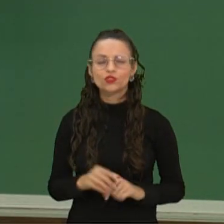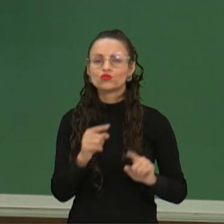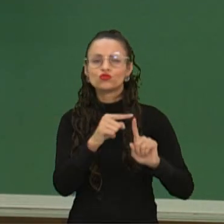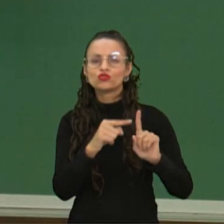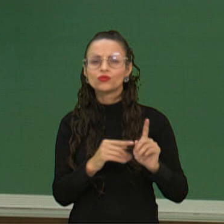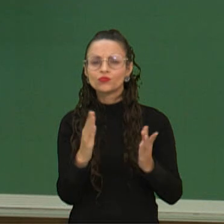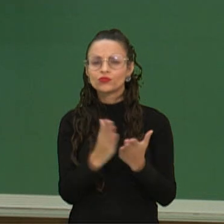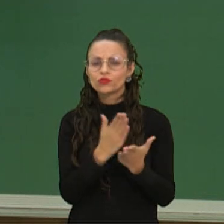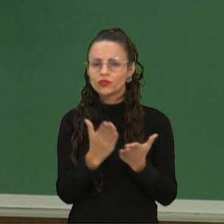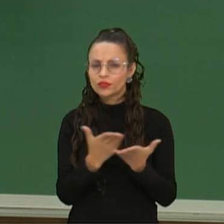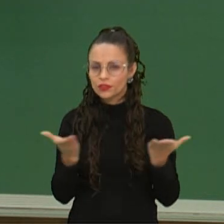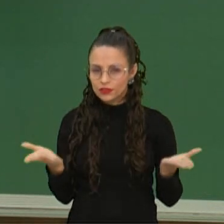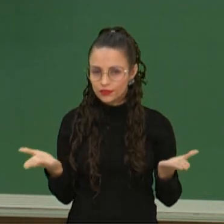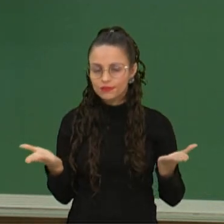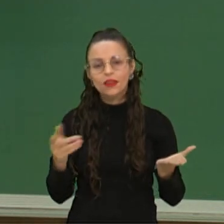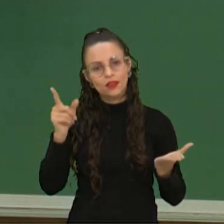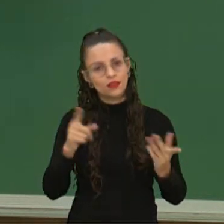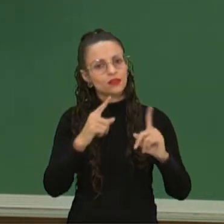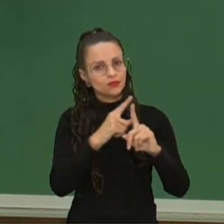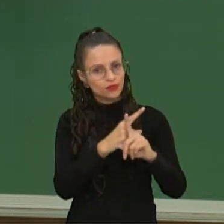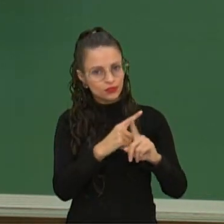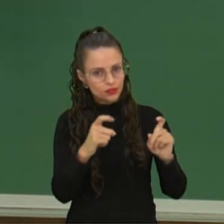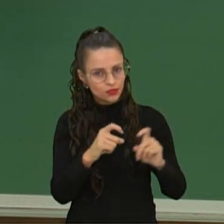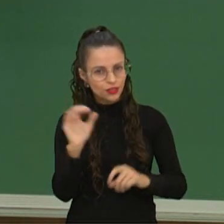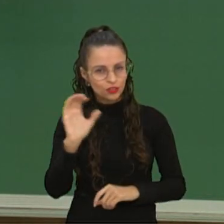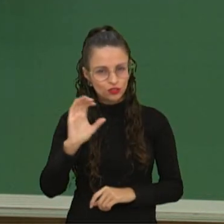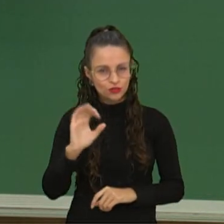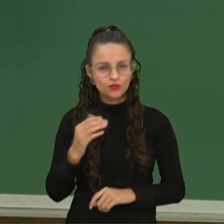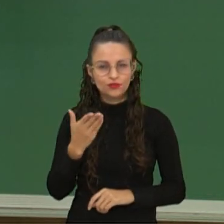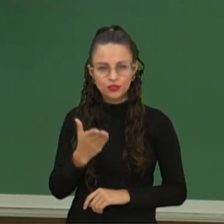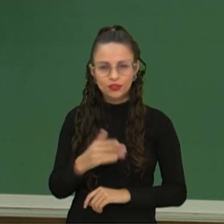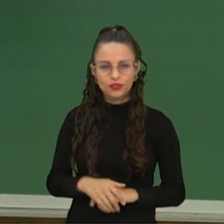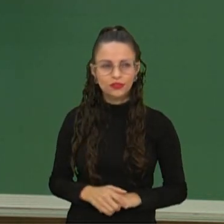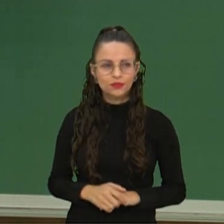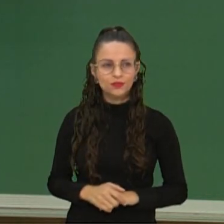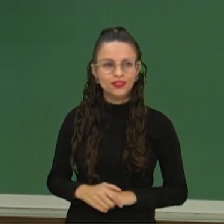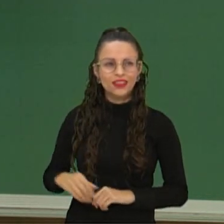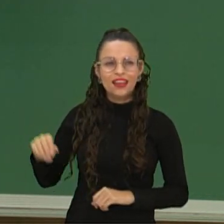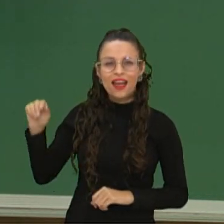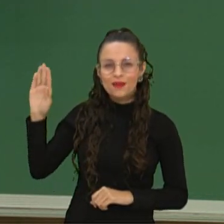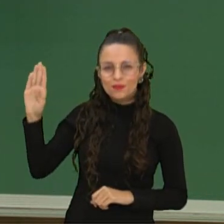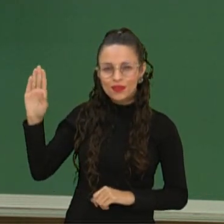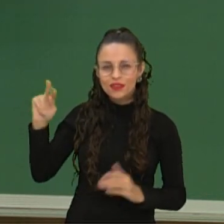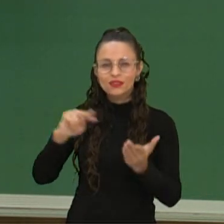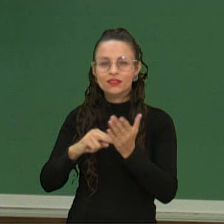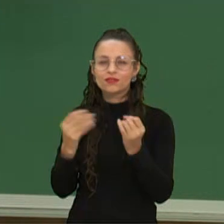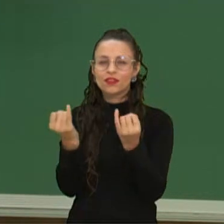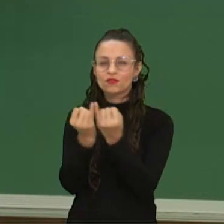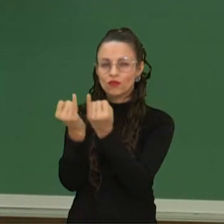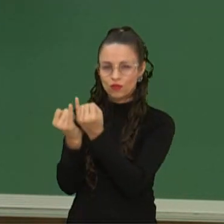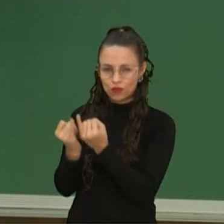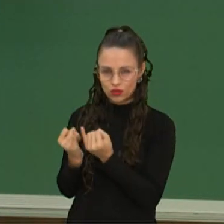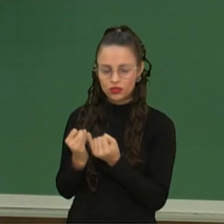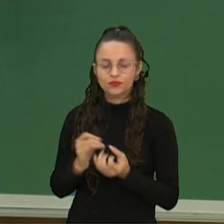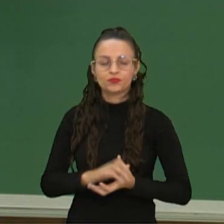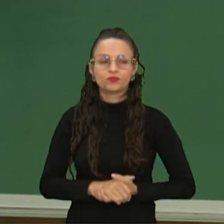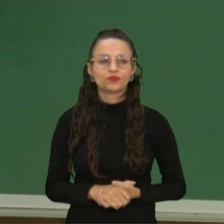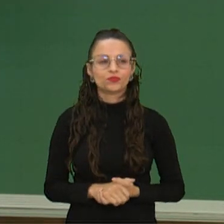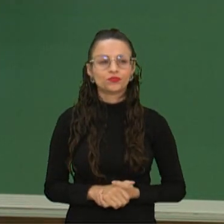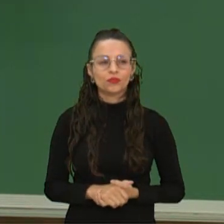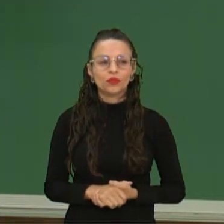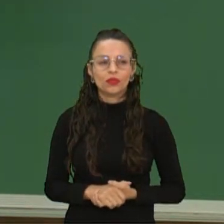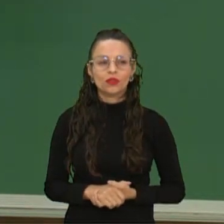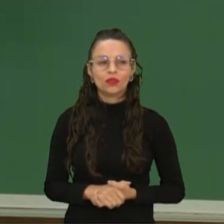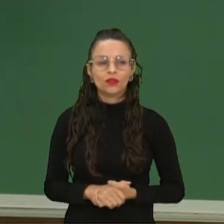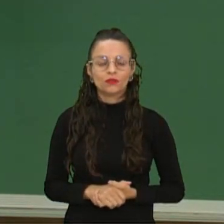de revista que é essa daqui? Científica. Gossip significa fofoca. Não é bem a ideia aqui. What is the main